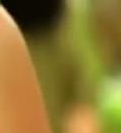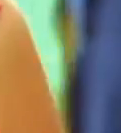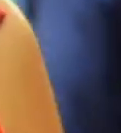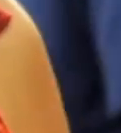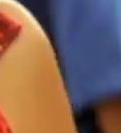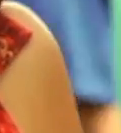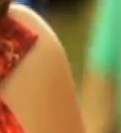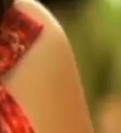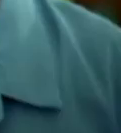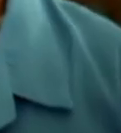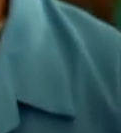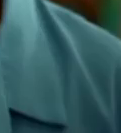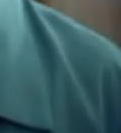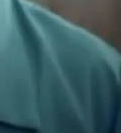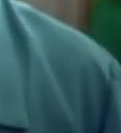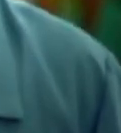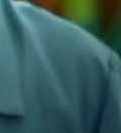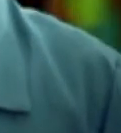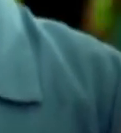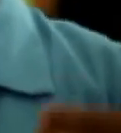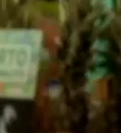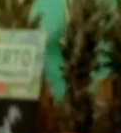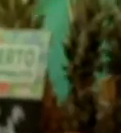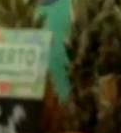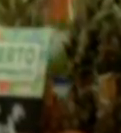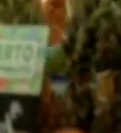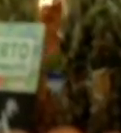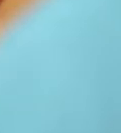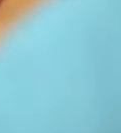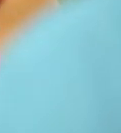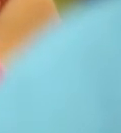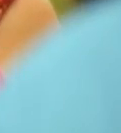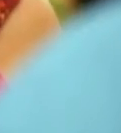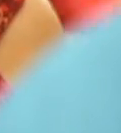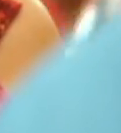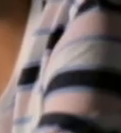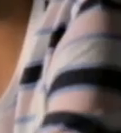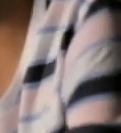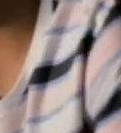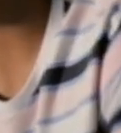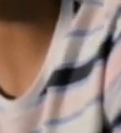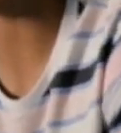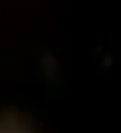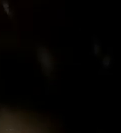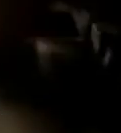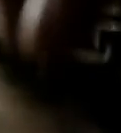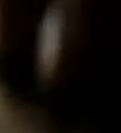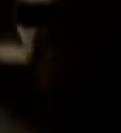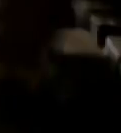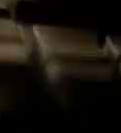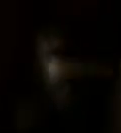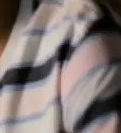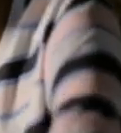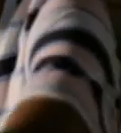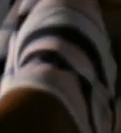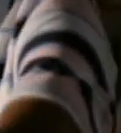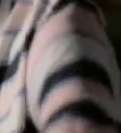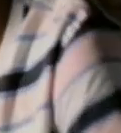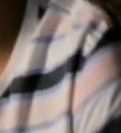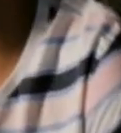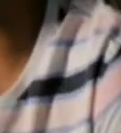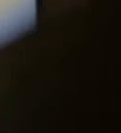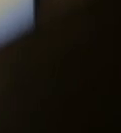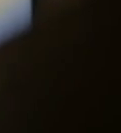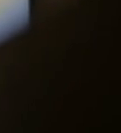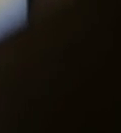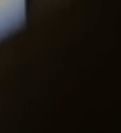Hortifruti? Tá chique, hein, Giba? E a senhora está falando com o diretor. Formalize o seu negócio e seja um empreendedor individual. Pagando um